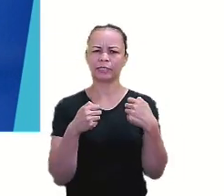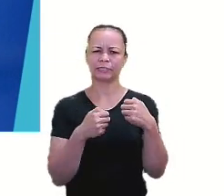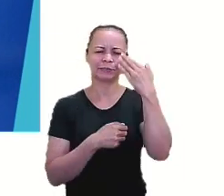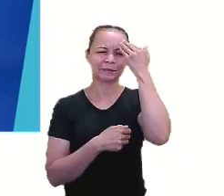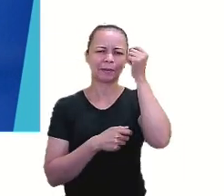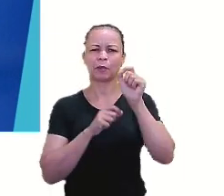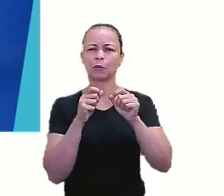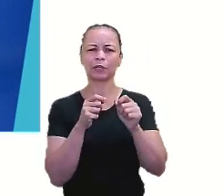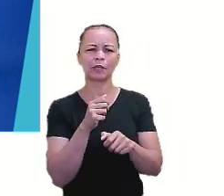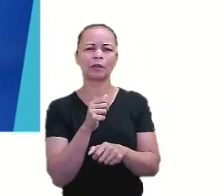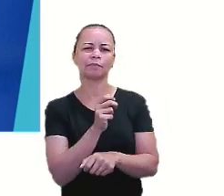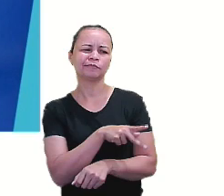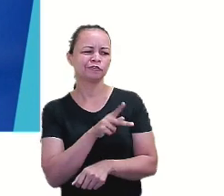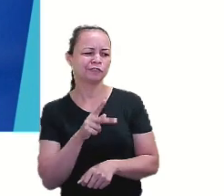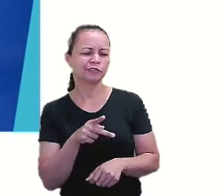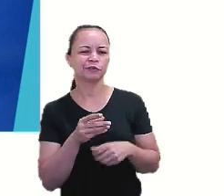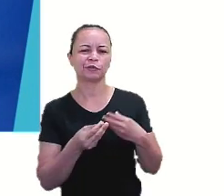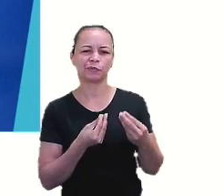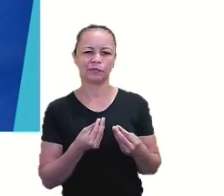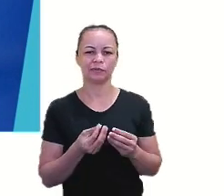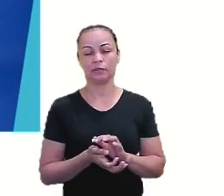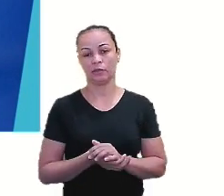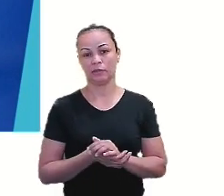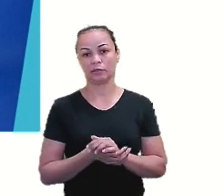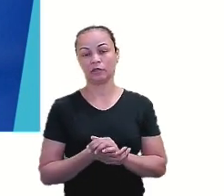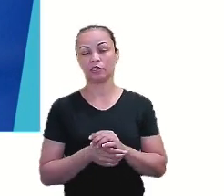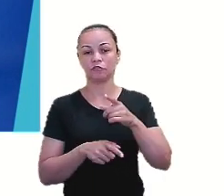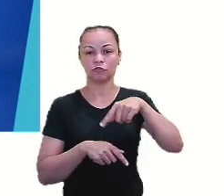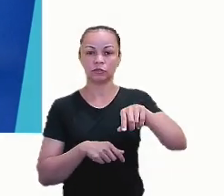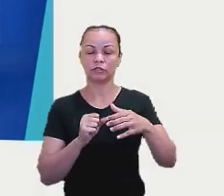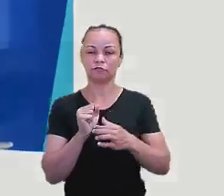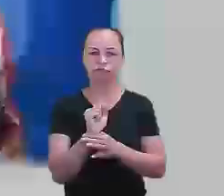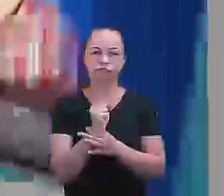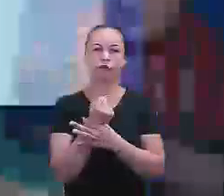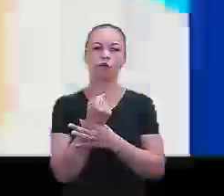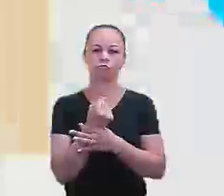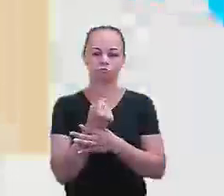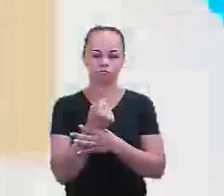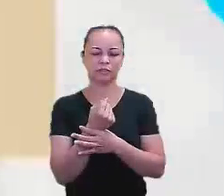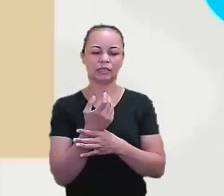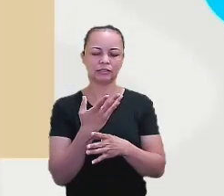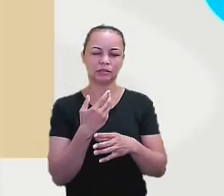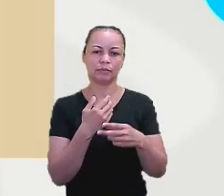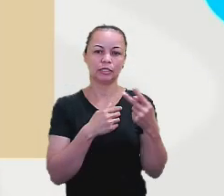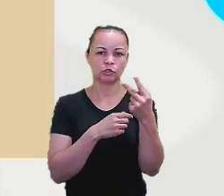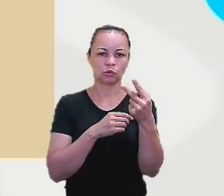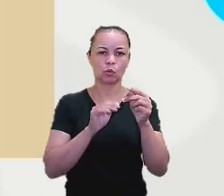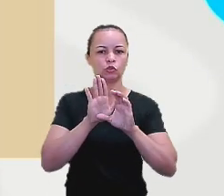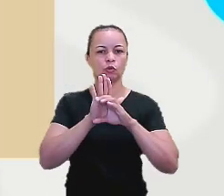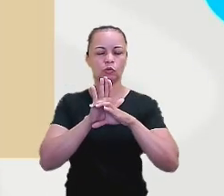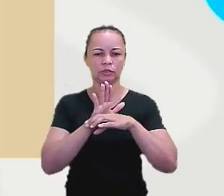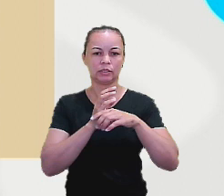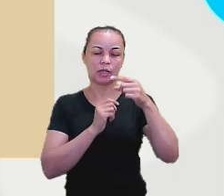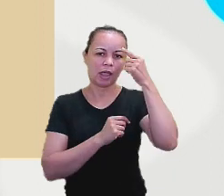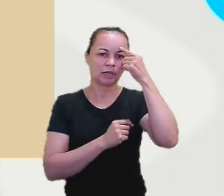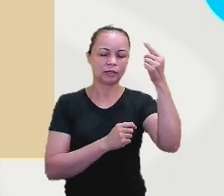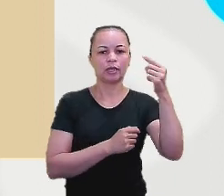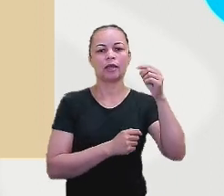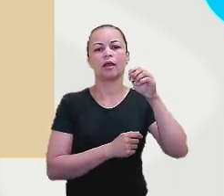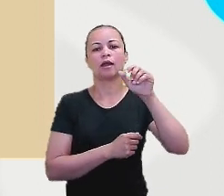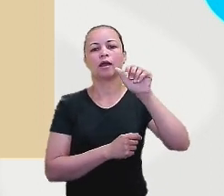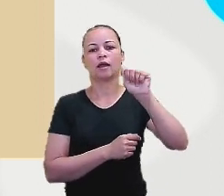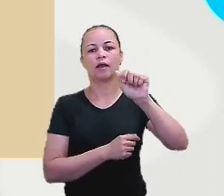É exatamente o objetivo agora. É que você fortaleça dois conceitos que eu falei lá no comecinho. A ideia de